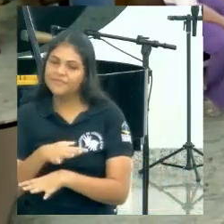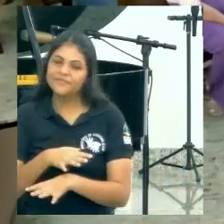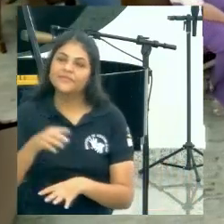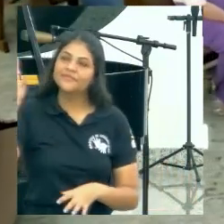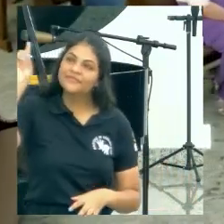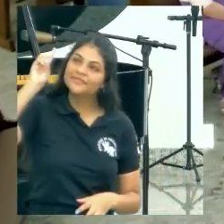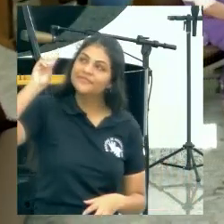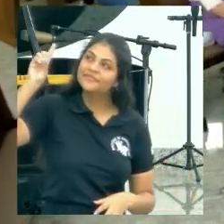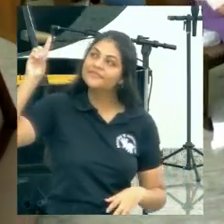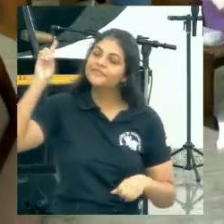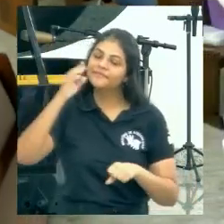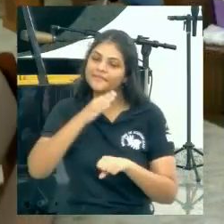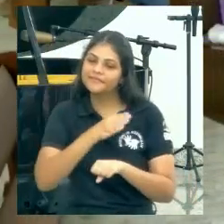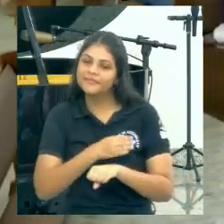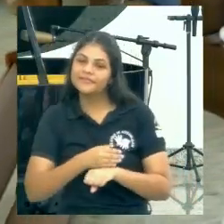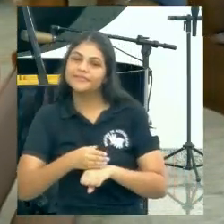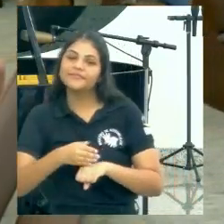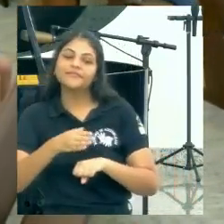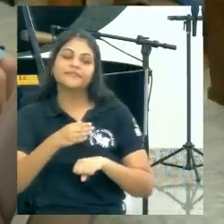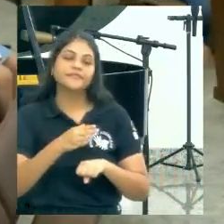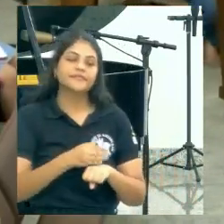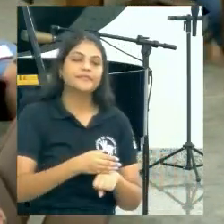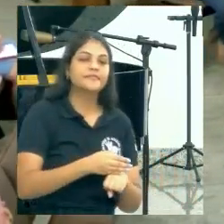Ele começou.